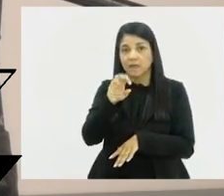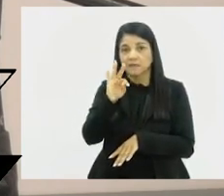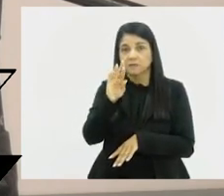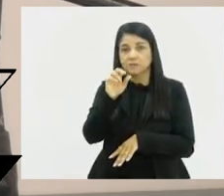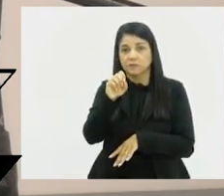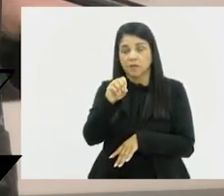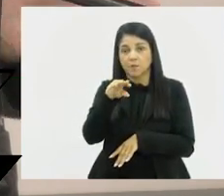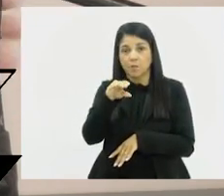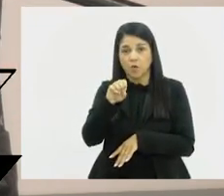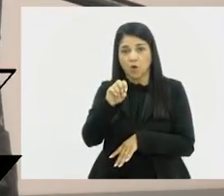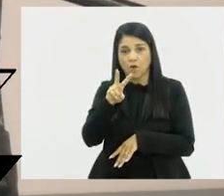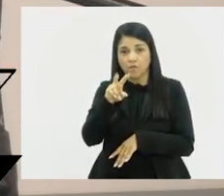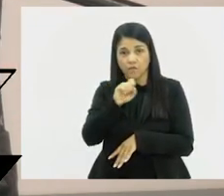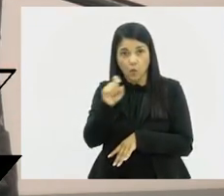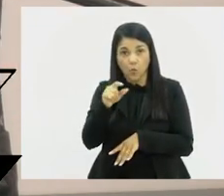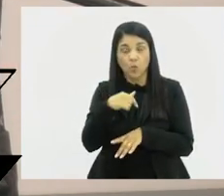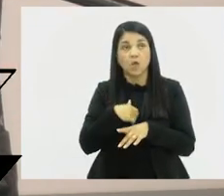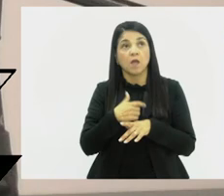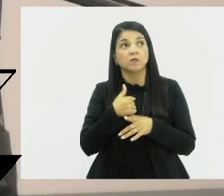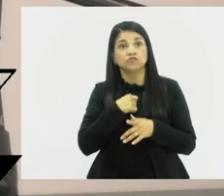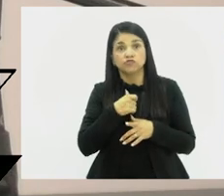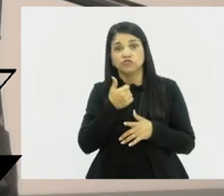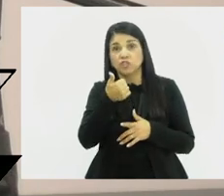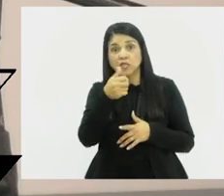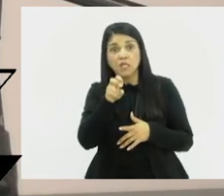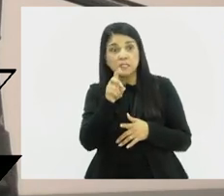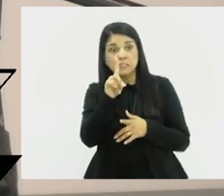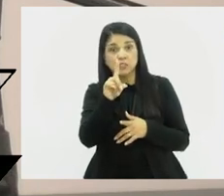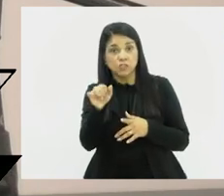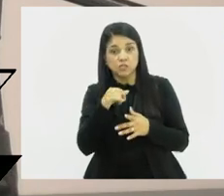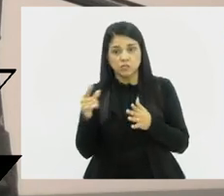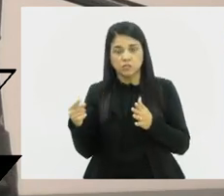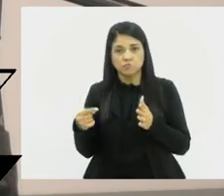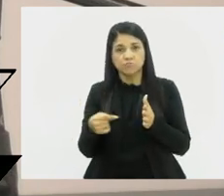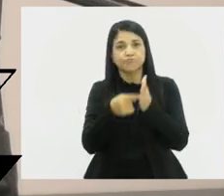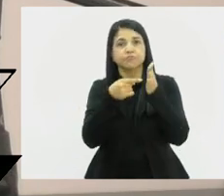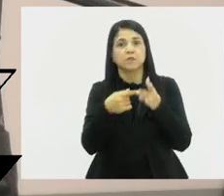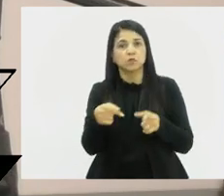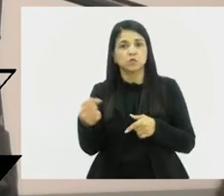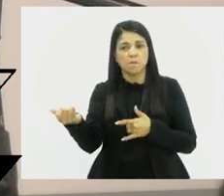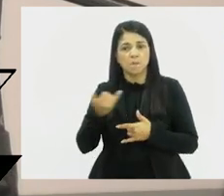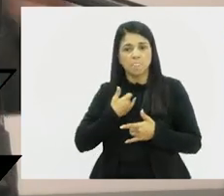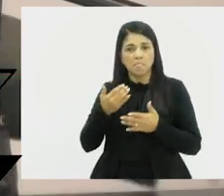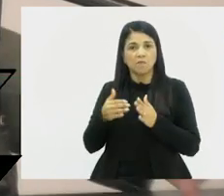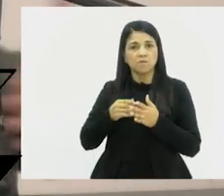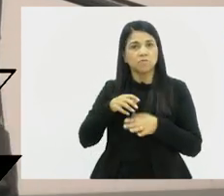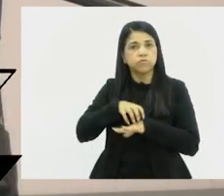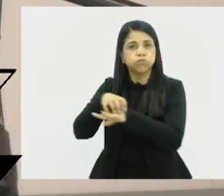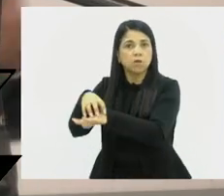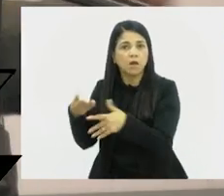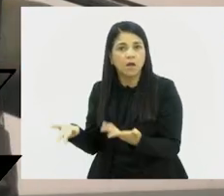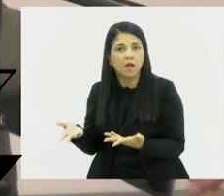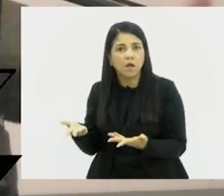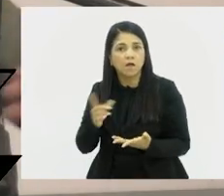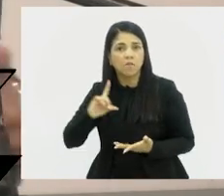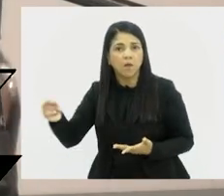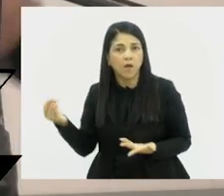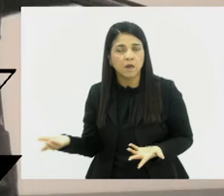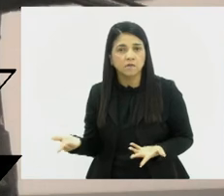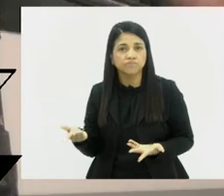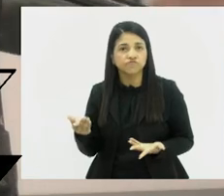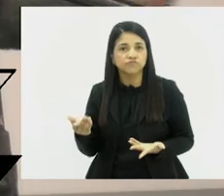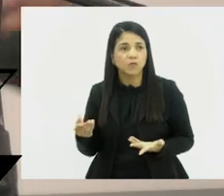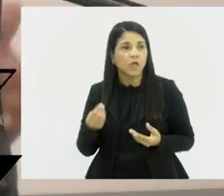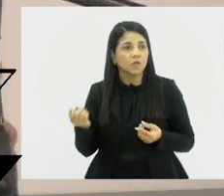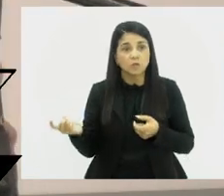15 dias. Quando eu cheguei aqui, já recebi essa denúncia. E aí a pessoa não tem como voltar até o castramóvel para